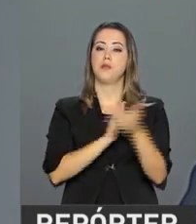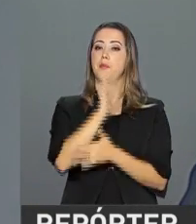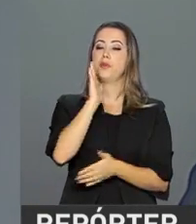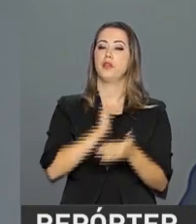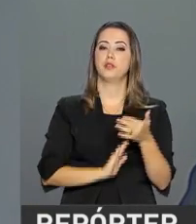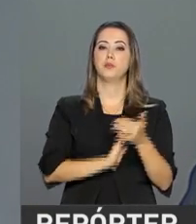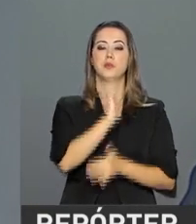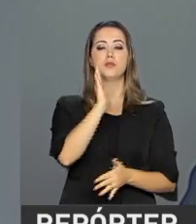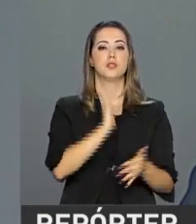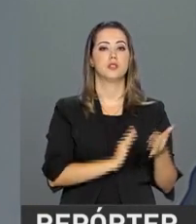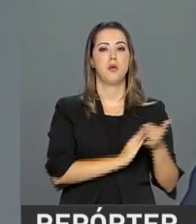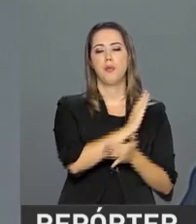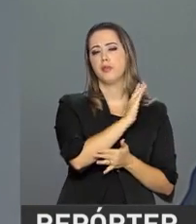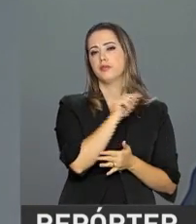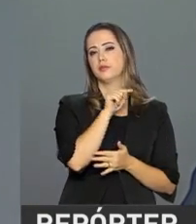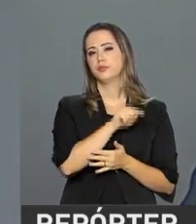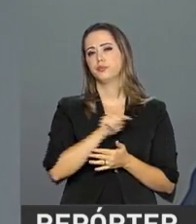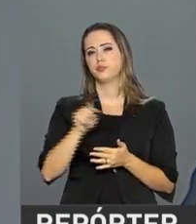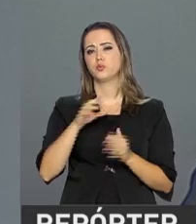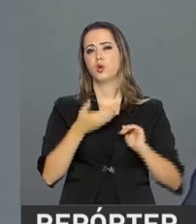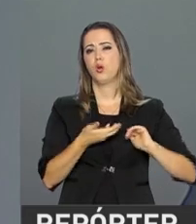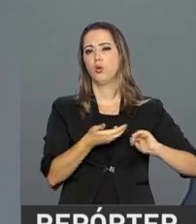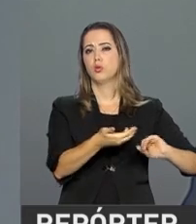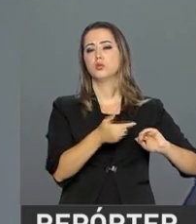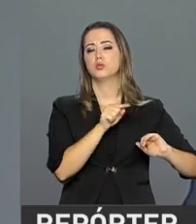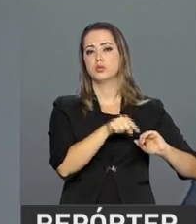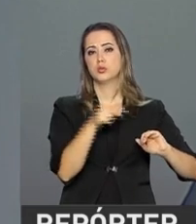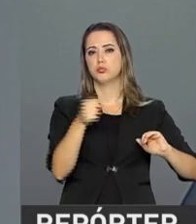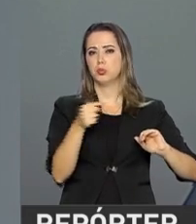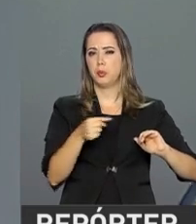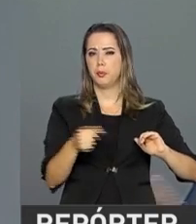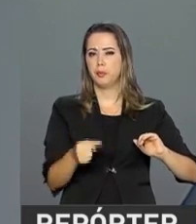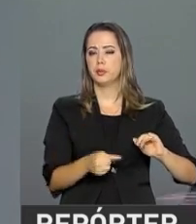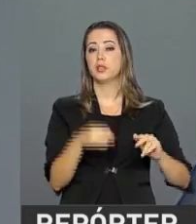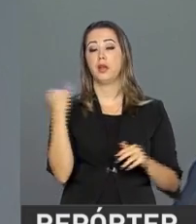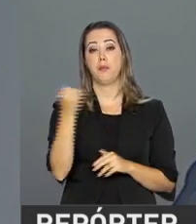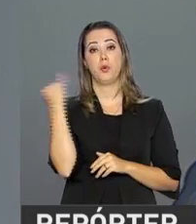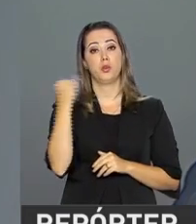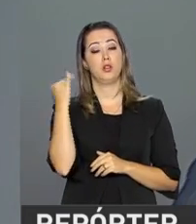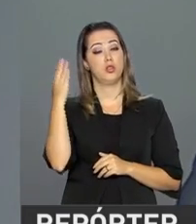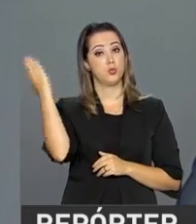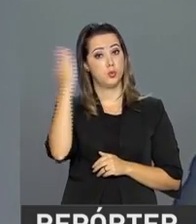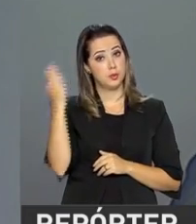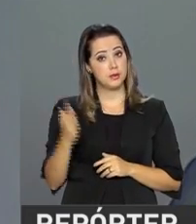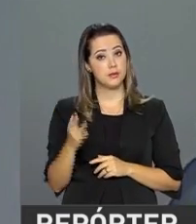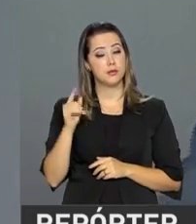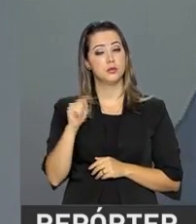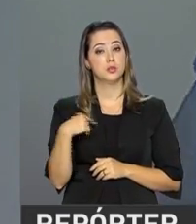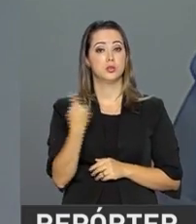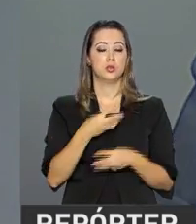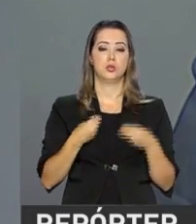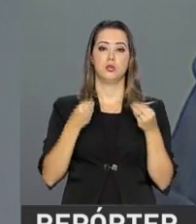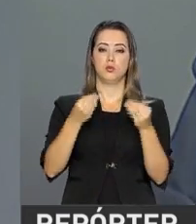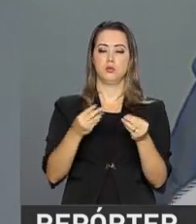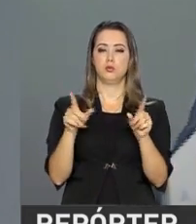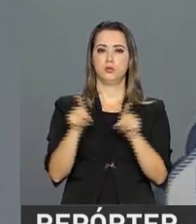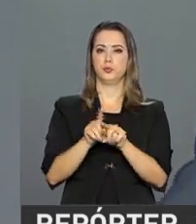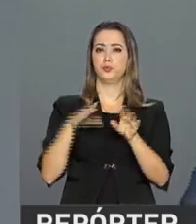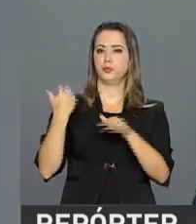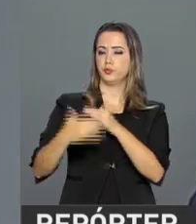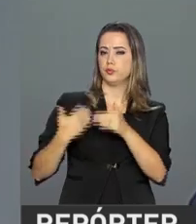de aprovações de medidas relevantes e importantes para o país que nos leva a